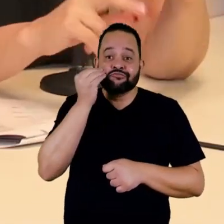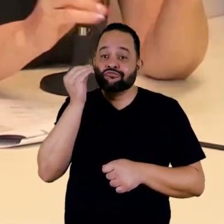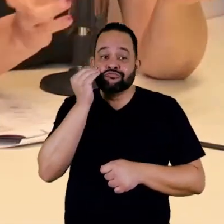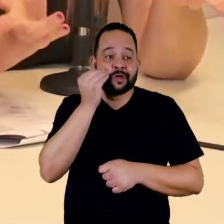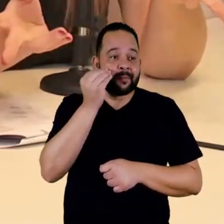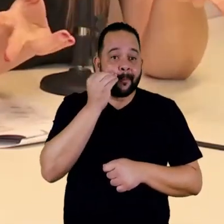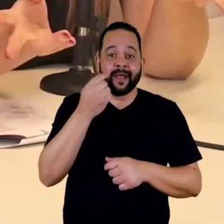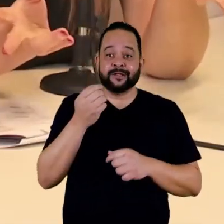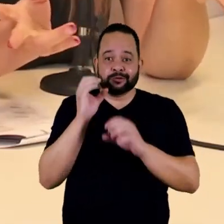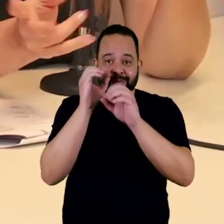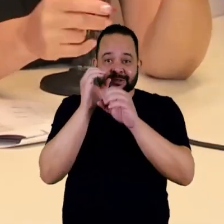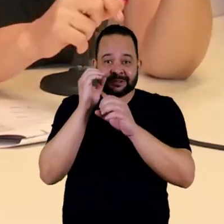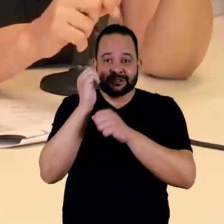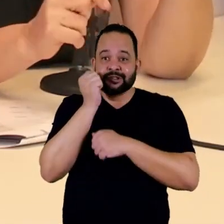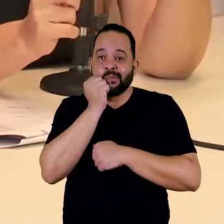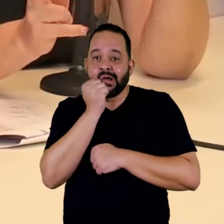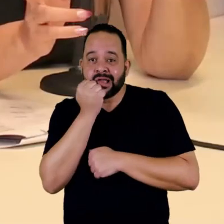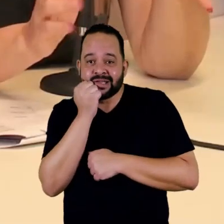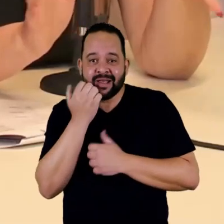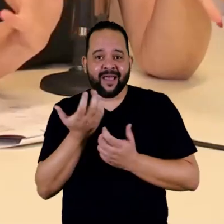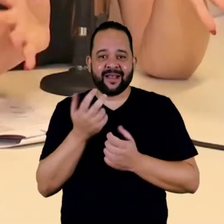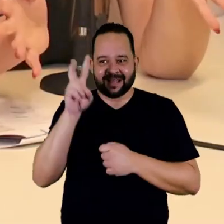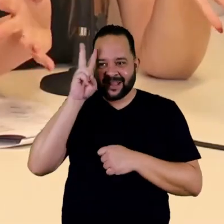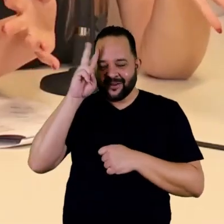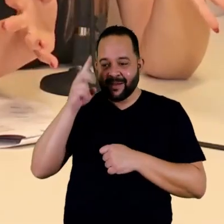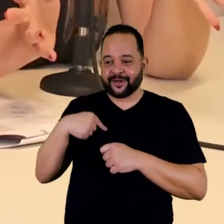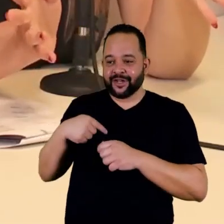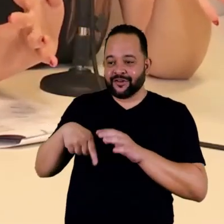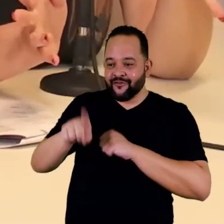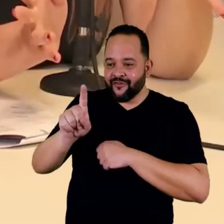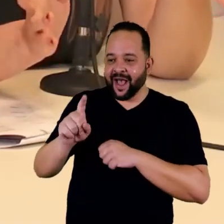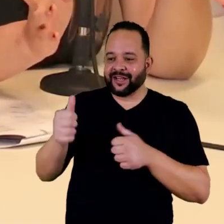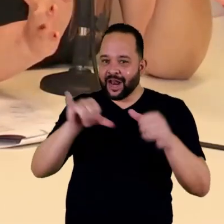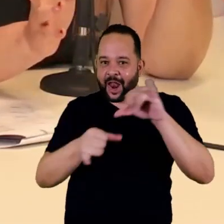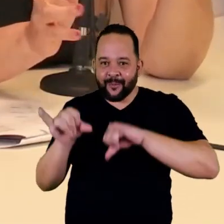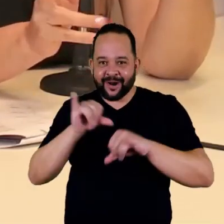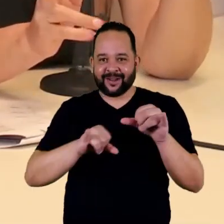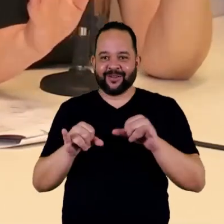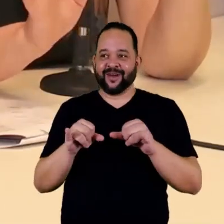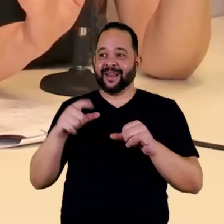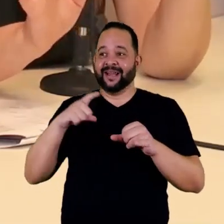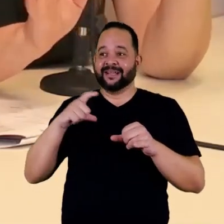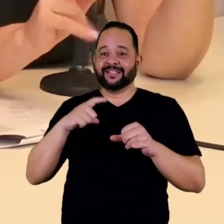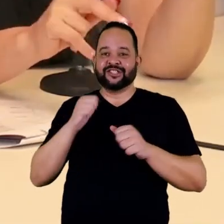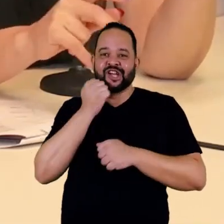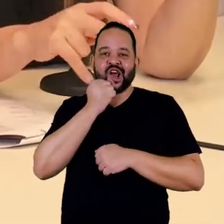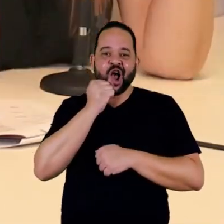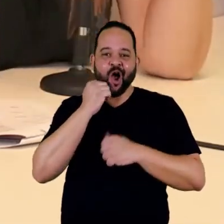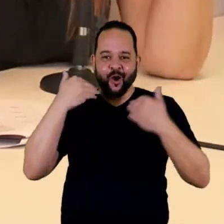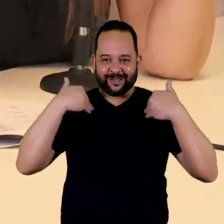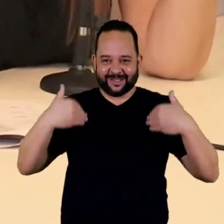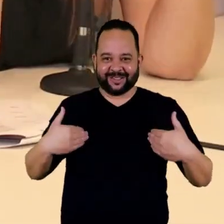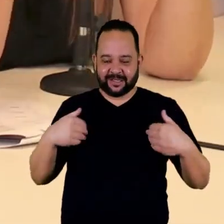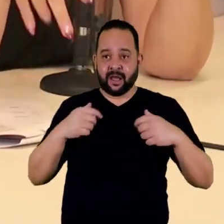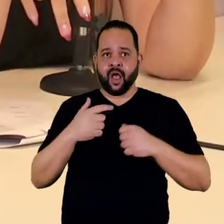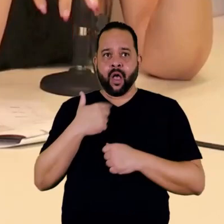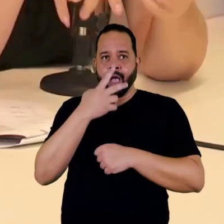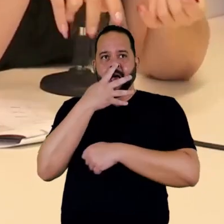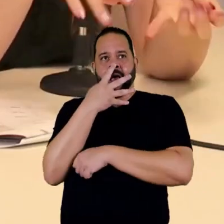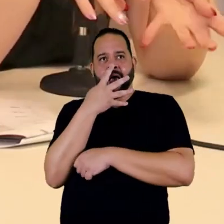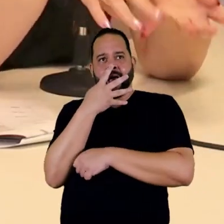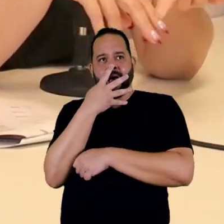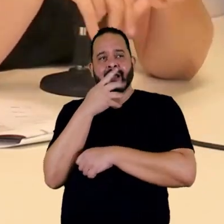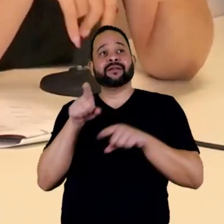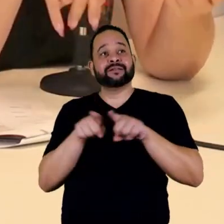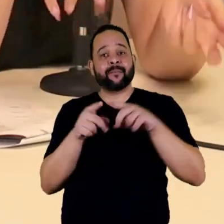coisa né que a gente tinha de ciências e eu lembro que a gente tinha Laboratórios e tio Zé né que era aquele esqueletão nem sei se hoje em dia existe né E eu achava aquilo incrível